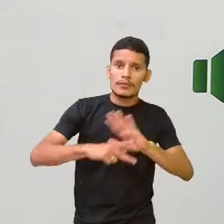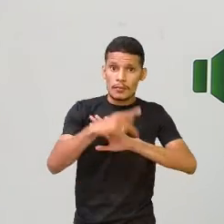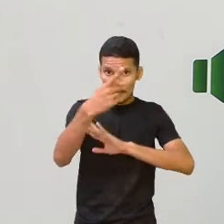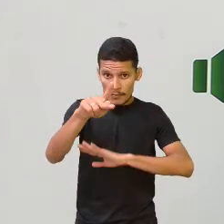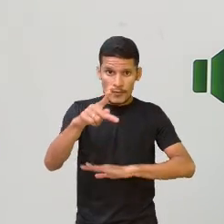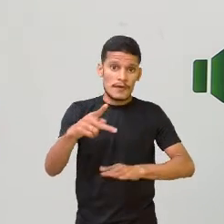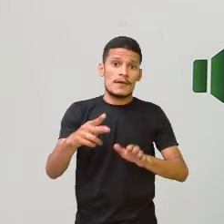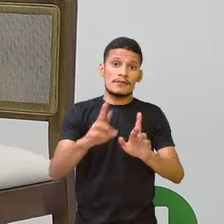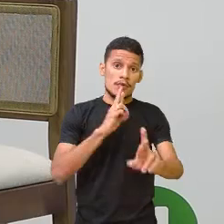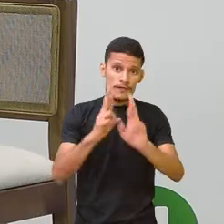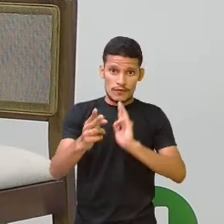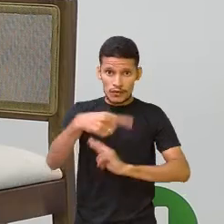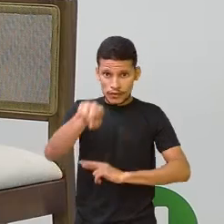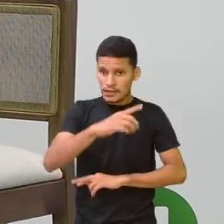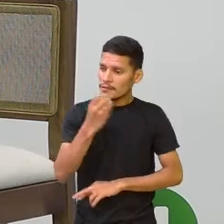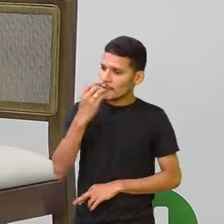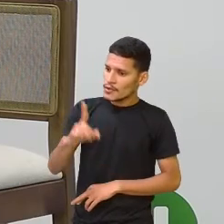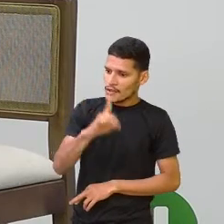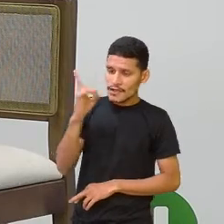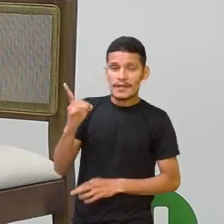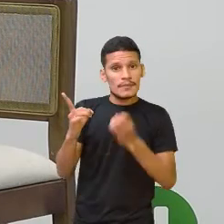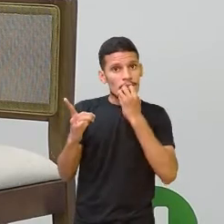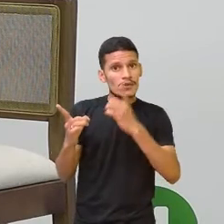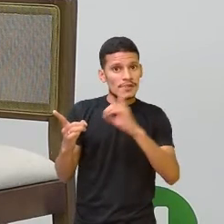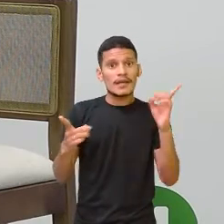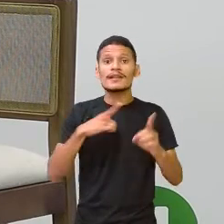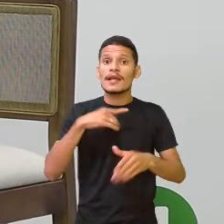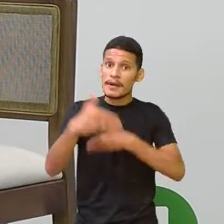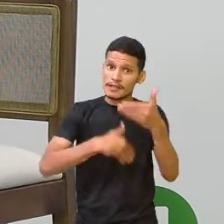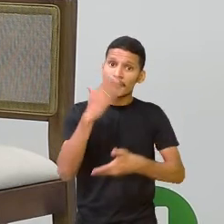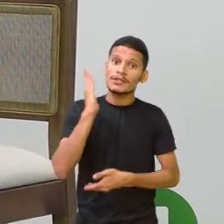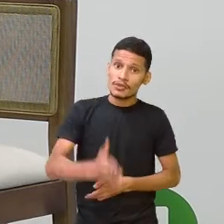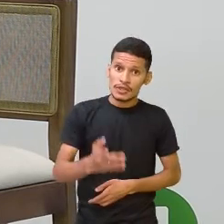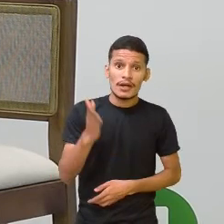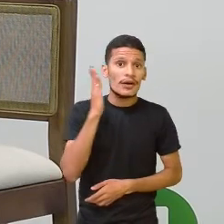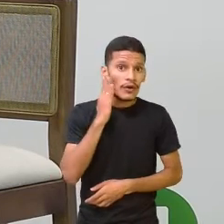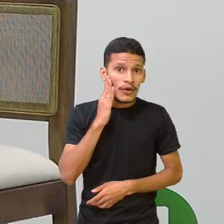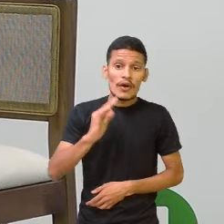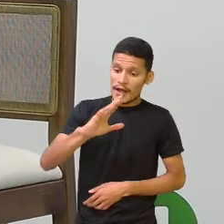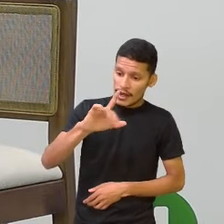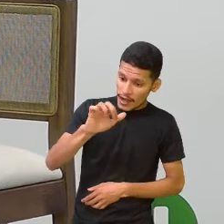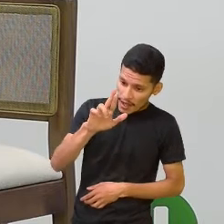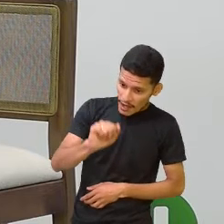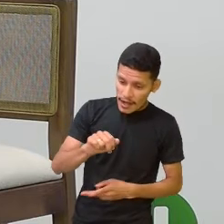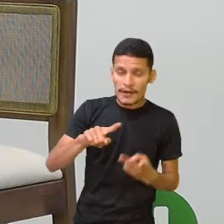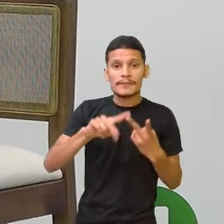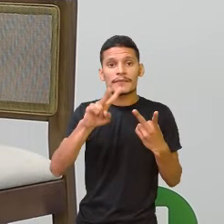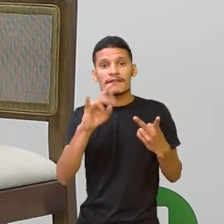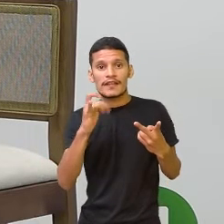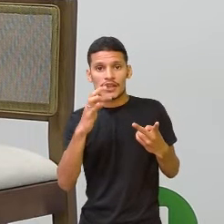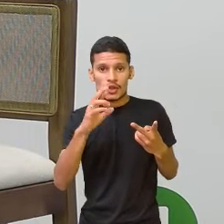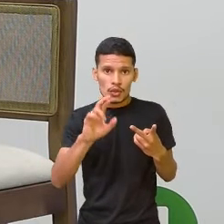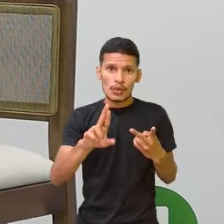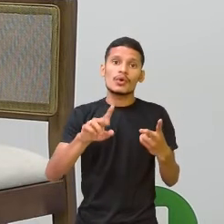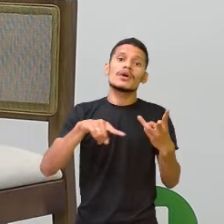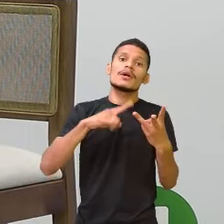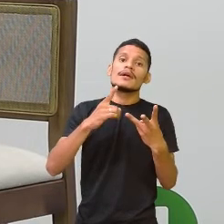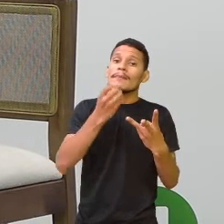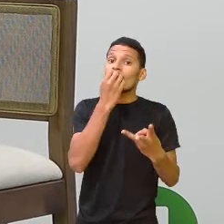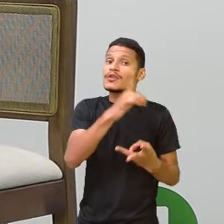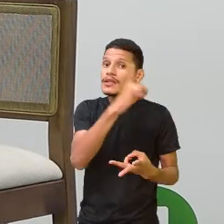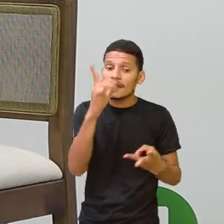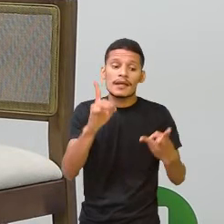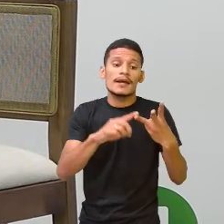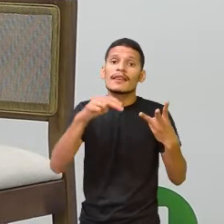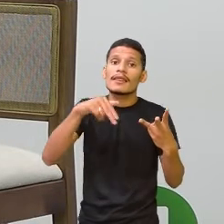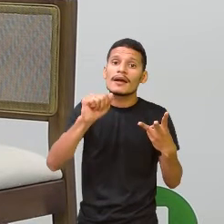professora Abigail. Bom dia, professora Kedma. Já temos participação. Olha viu? que maravilha. Clara, Vitor, estão lhe dando um bom dia. Beijo, Clara. Beijo,